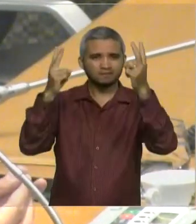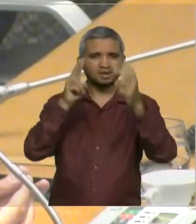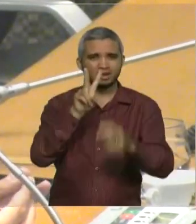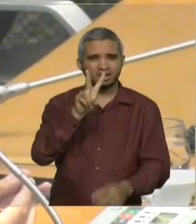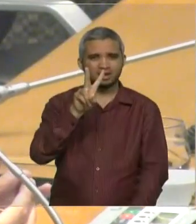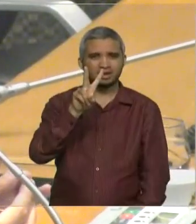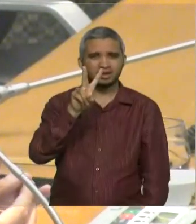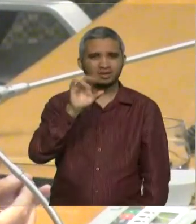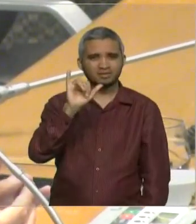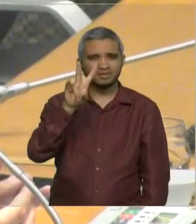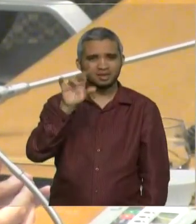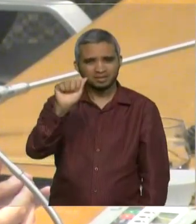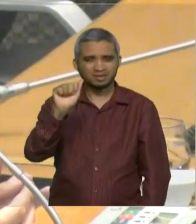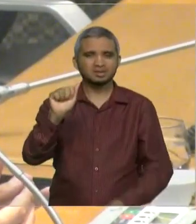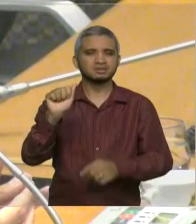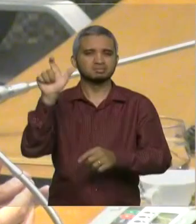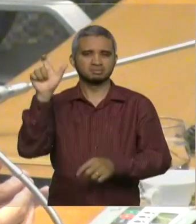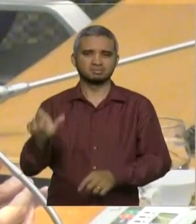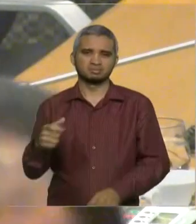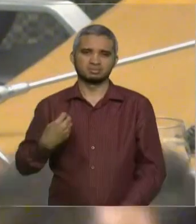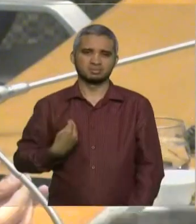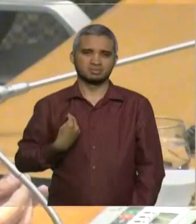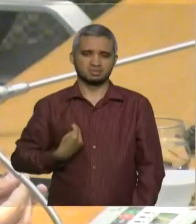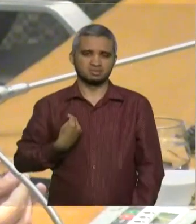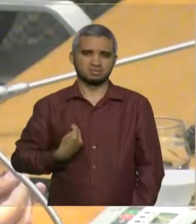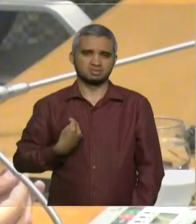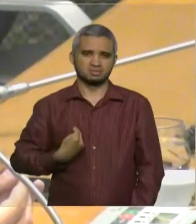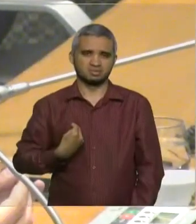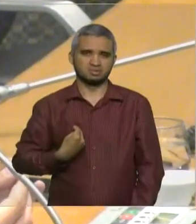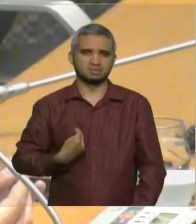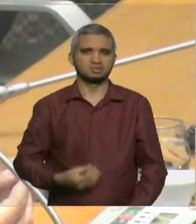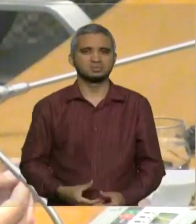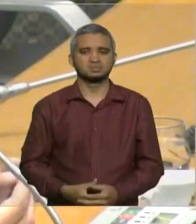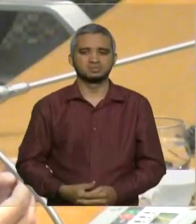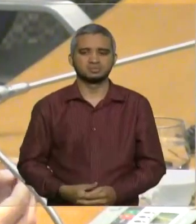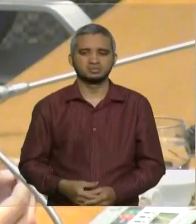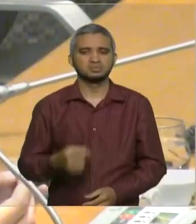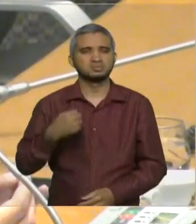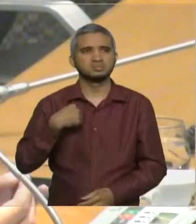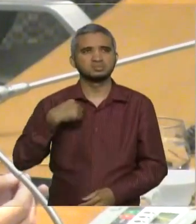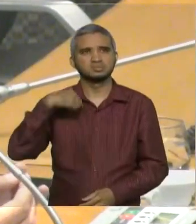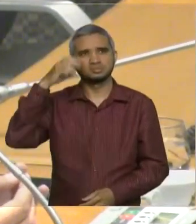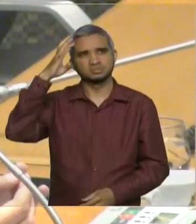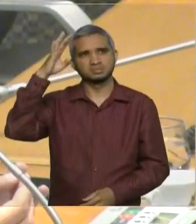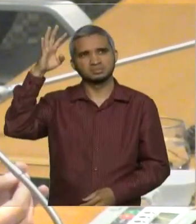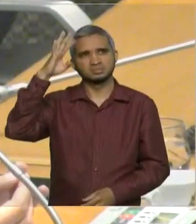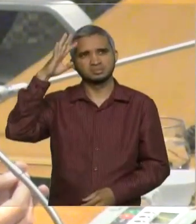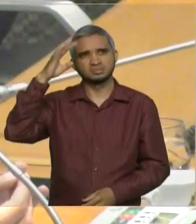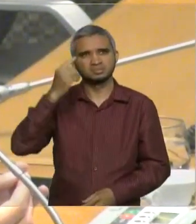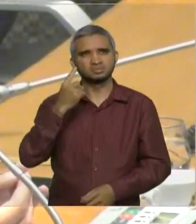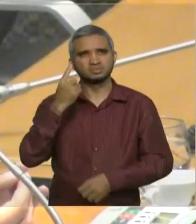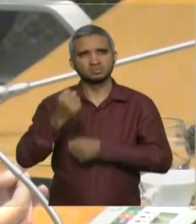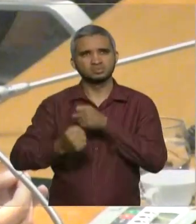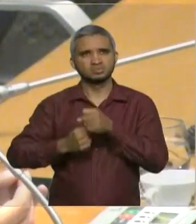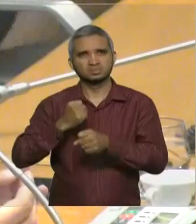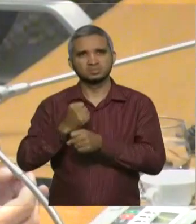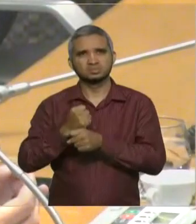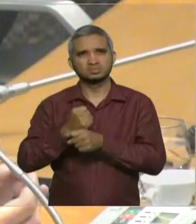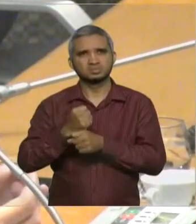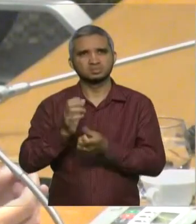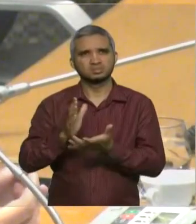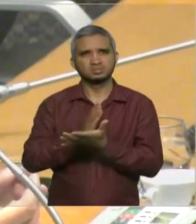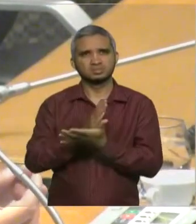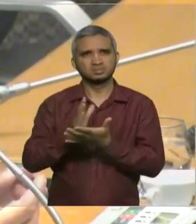E eu fico imaginando, durante esse um ano, alguns colegas já falaram aqui, por trás